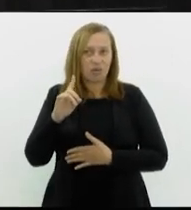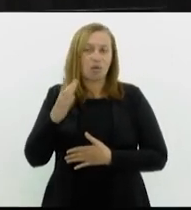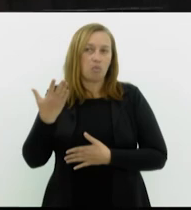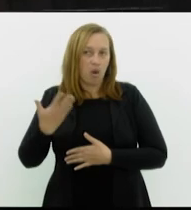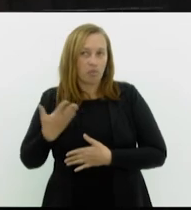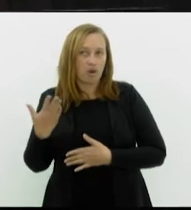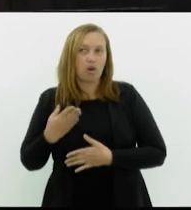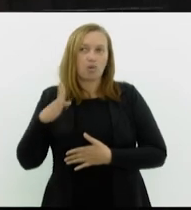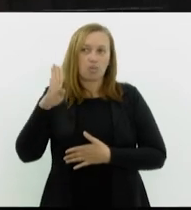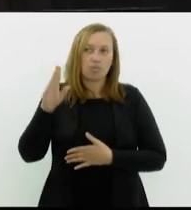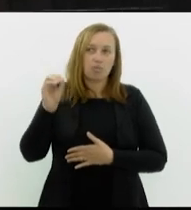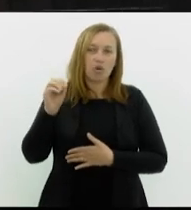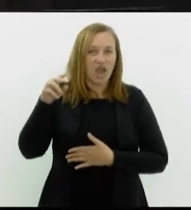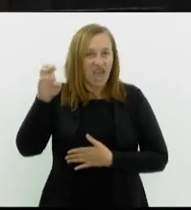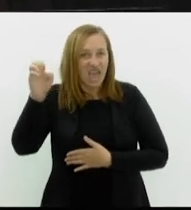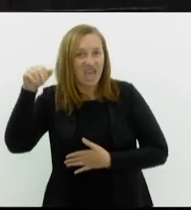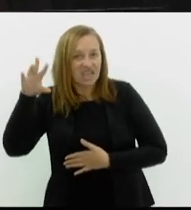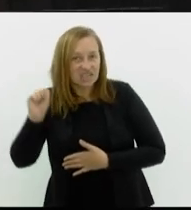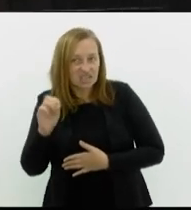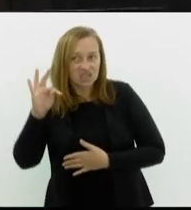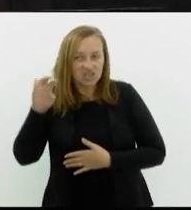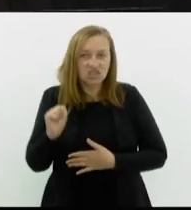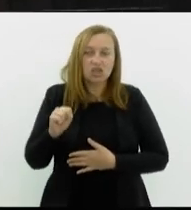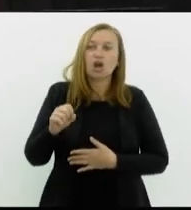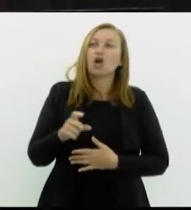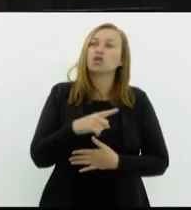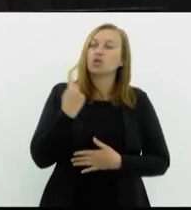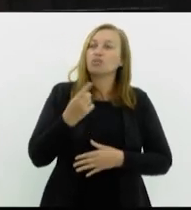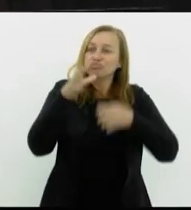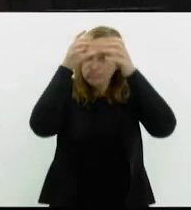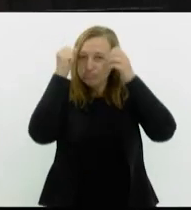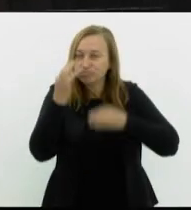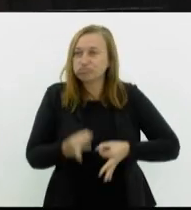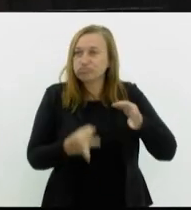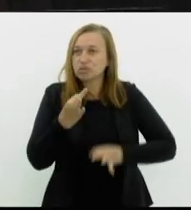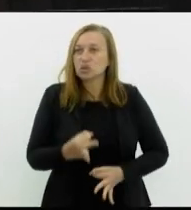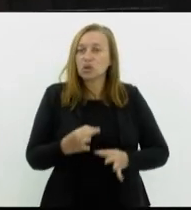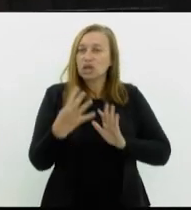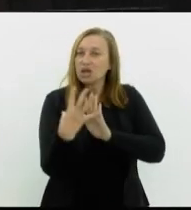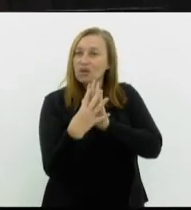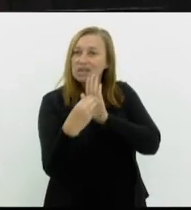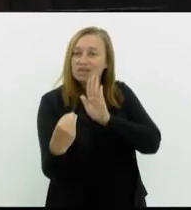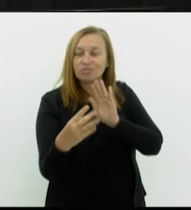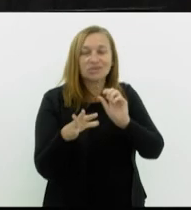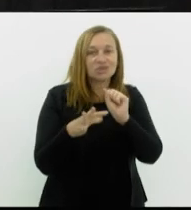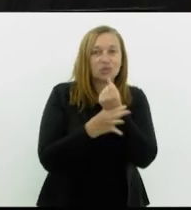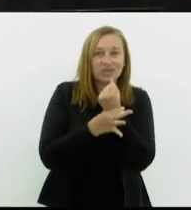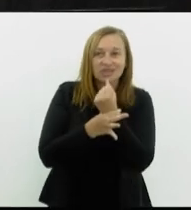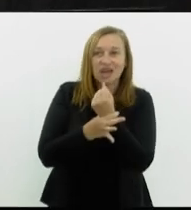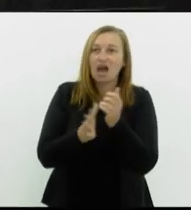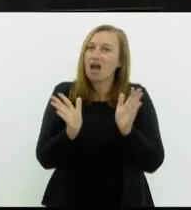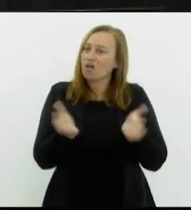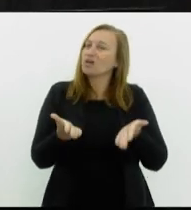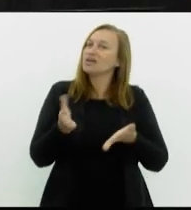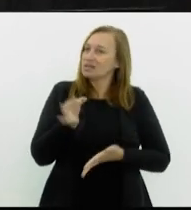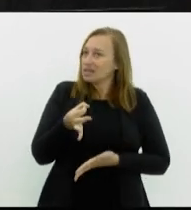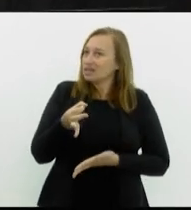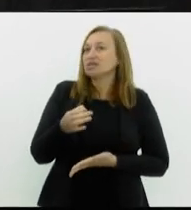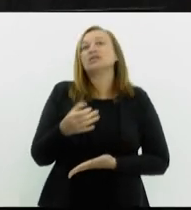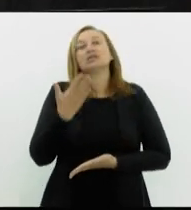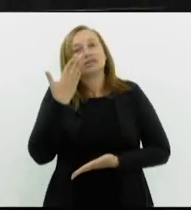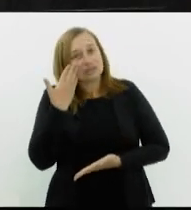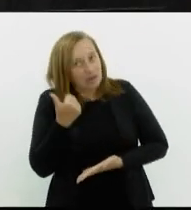amigo Boente, graças a eles. Nosso tribunal é um exemplo de segurança. Agora, é claro que a gente